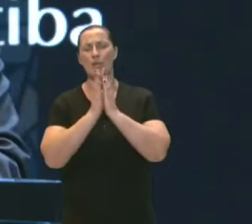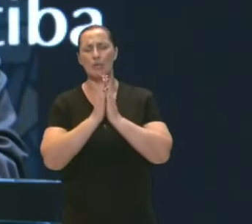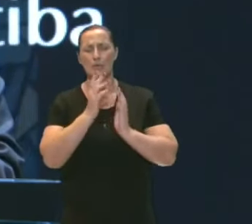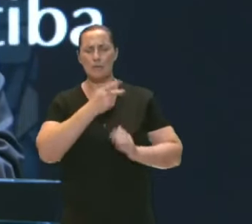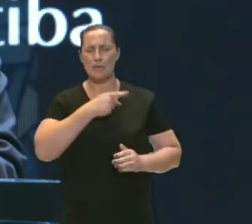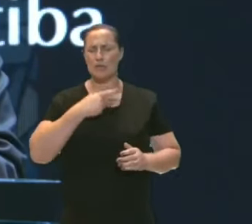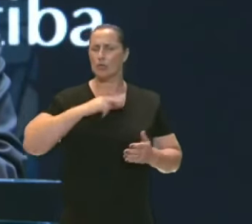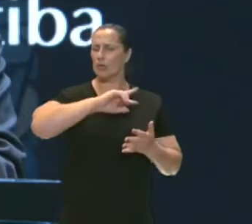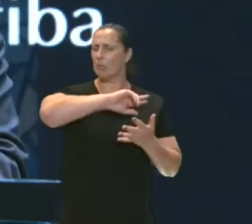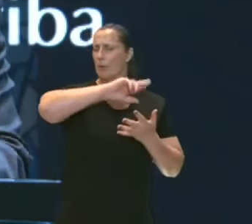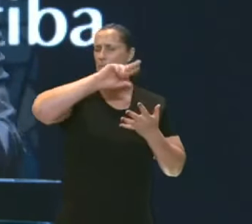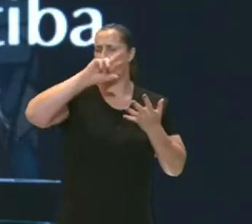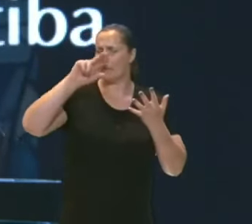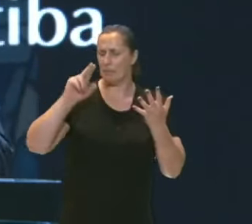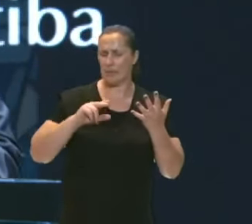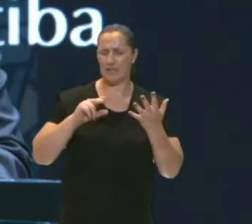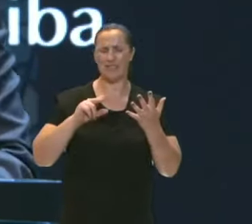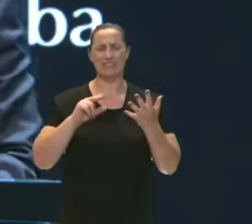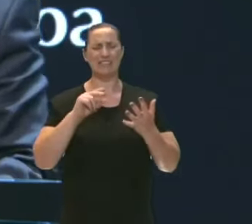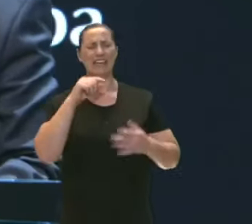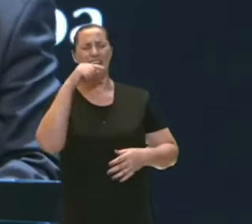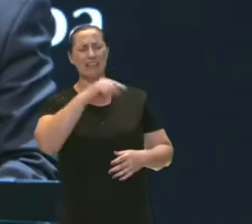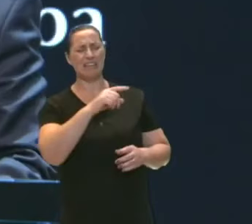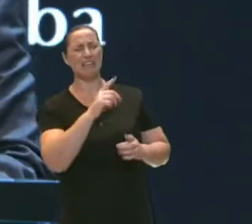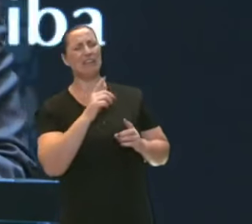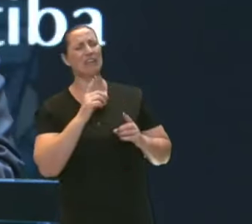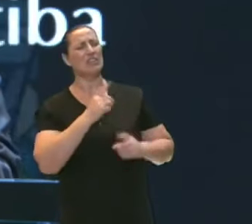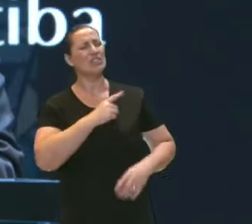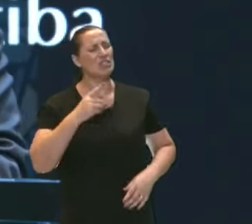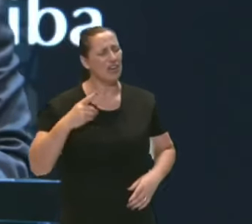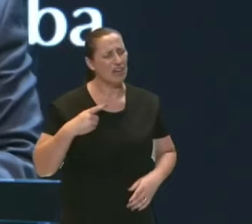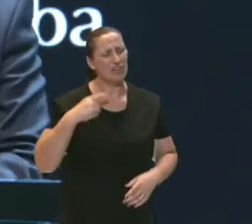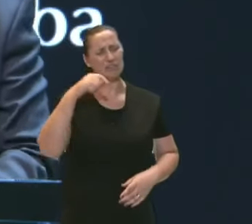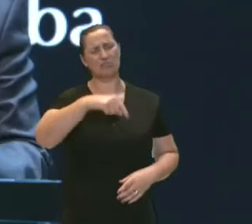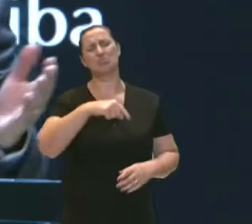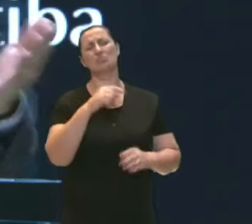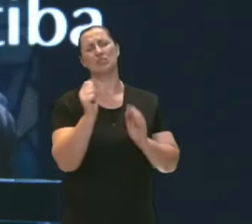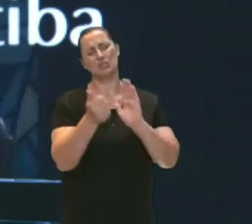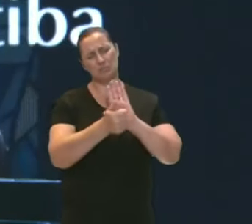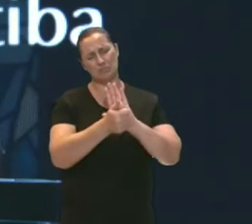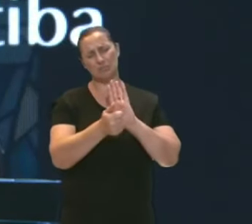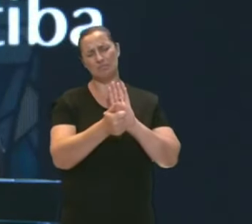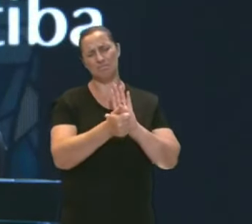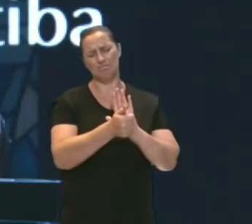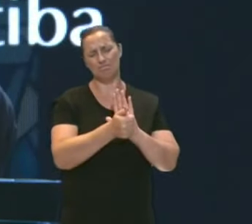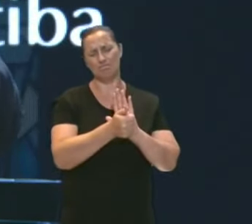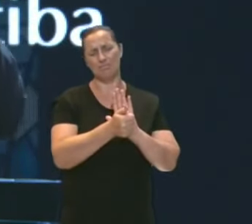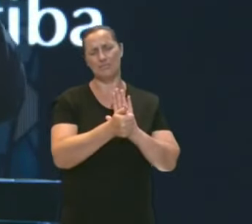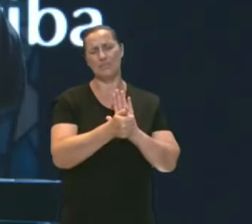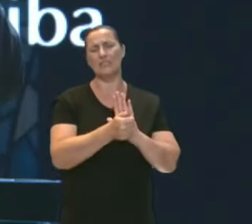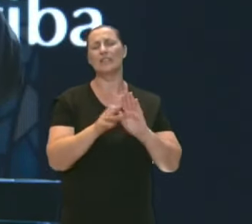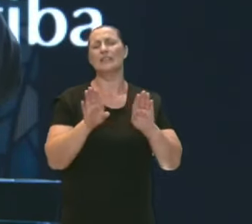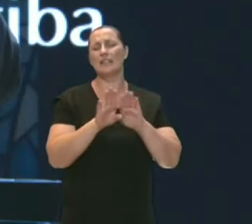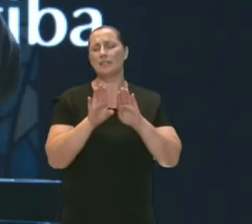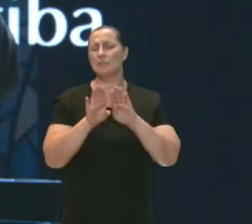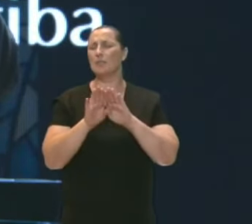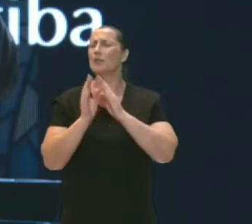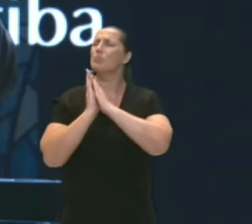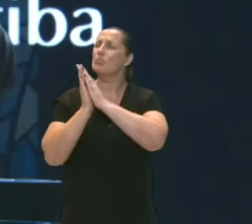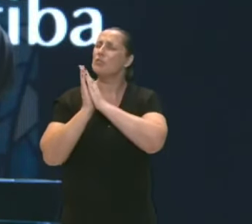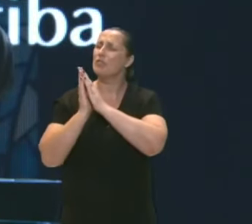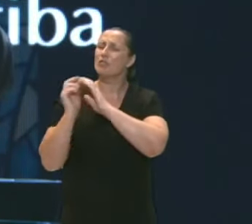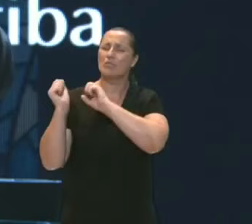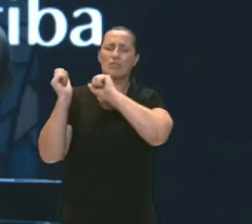igreja, famílias pastorais, diáconos e diaconisas. Senhor, que estes queridos sejam também visitados pelo